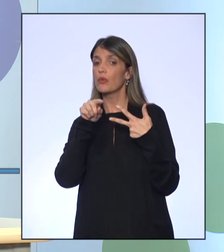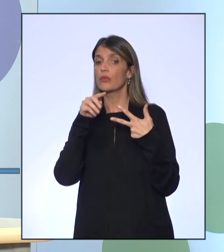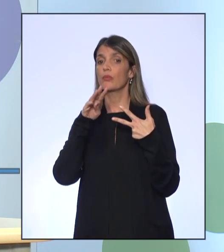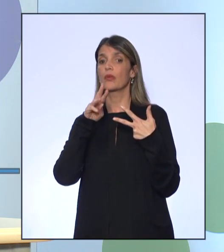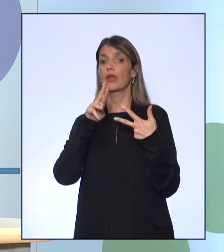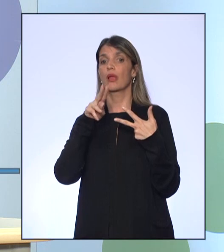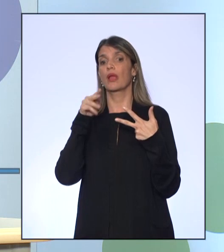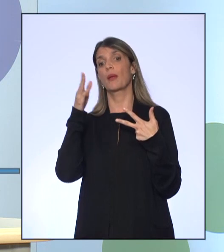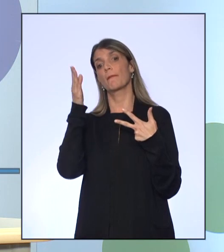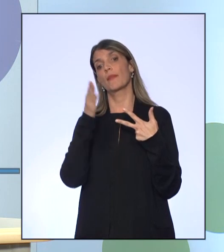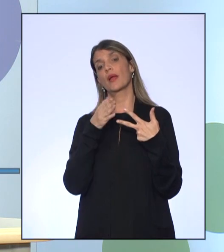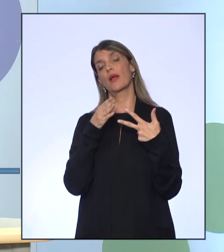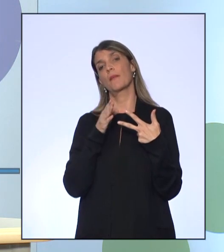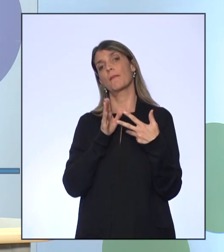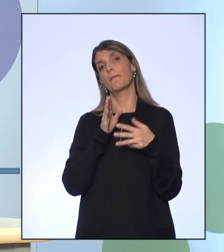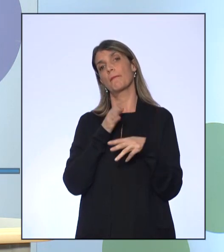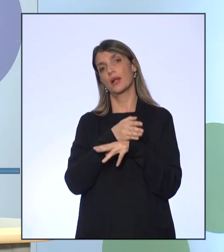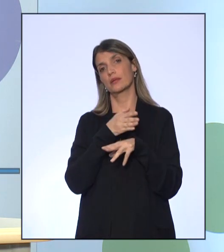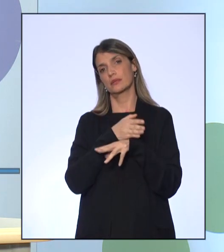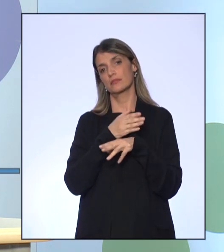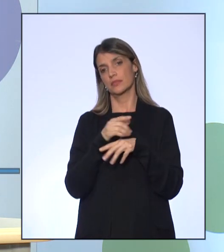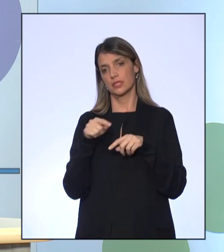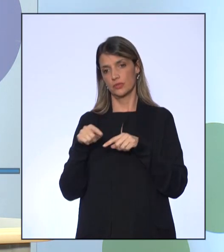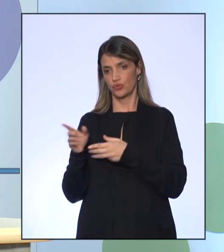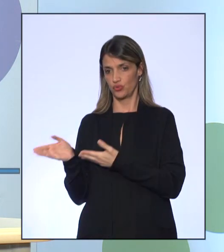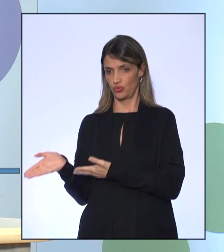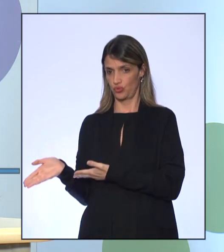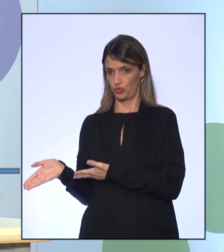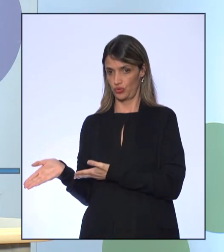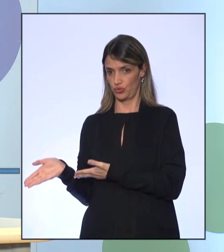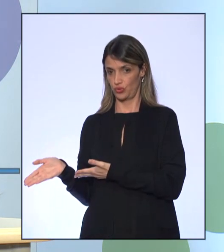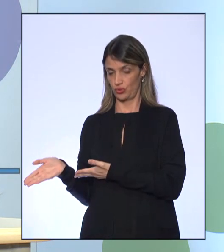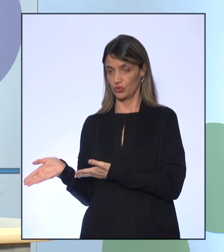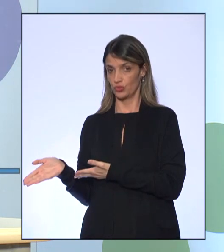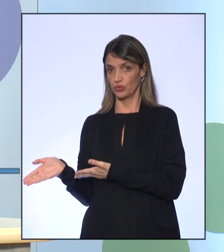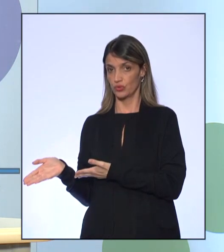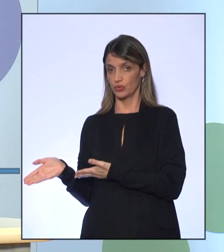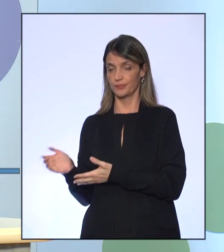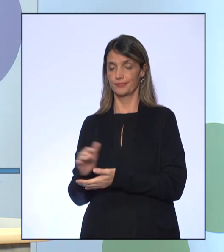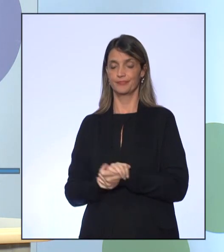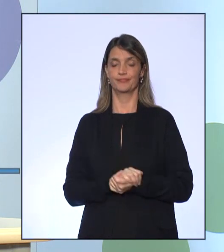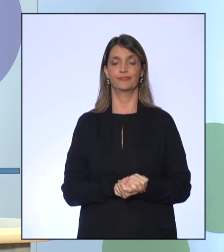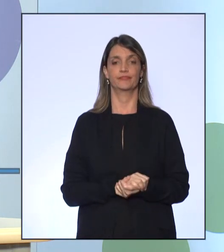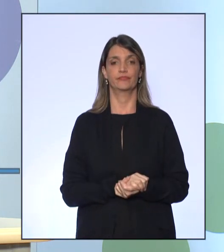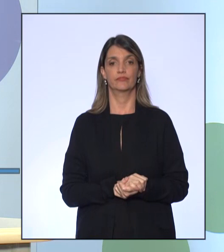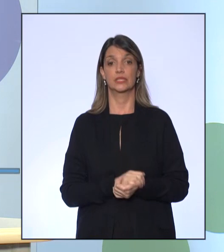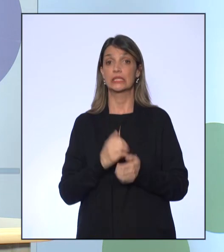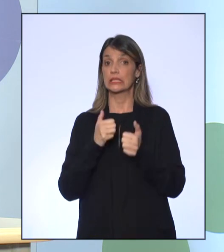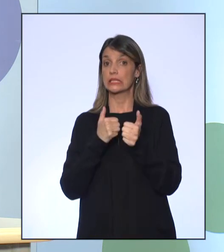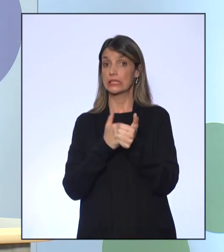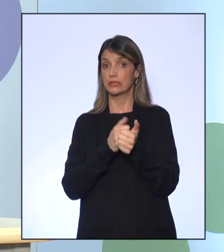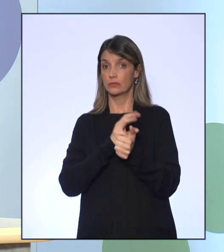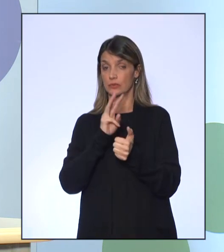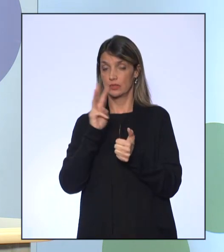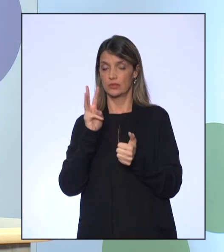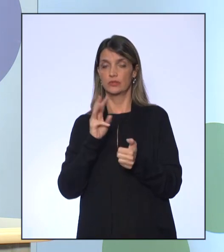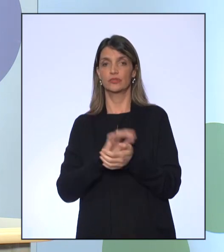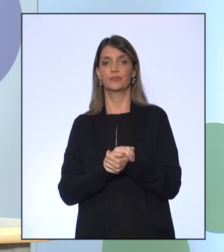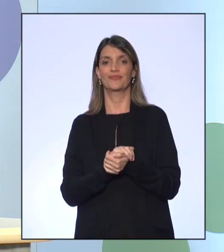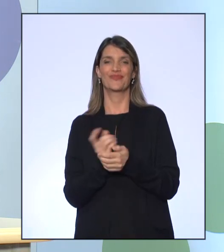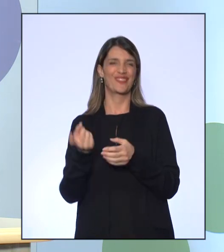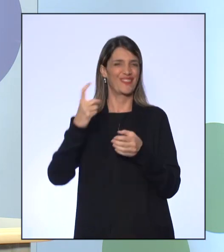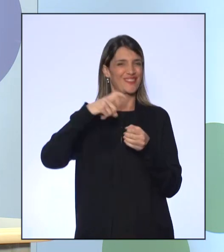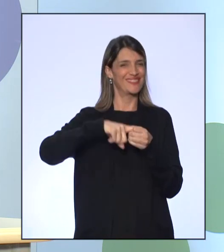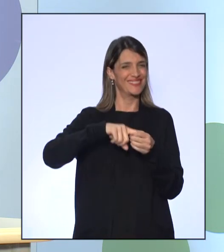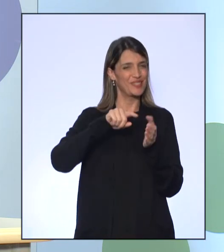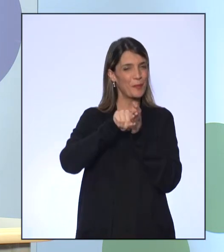enem.inep.gov.br/participante. Aí lá vocês vão seguir as instruções que o site vai comandar. O Guilherme ele respondeu, agora voltando às